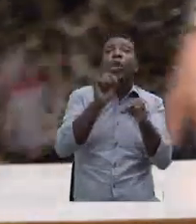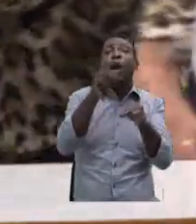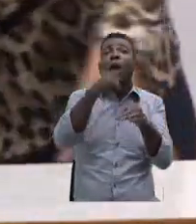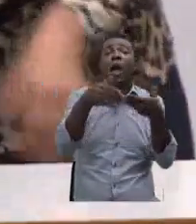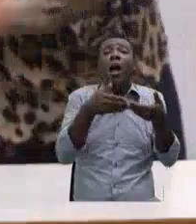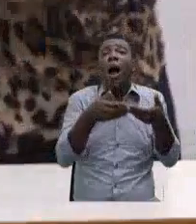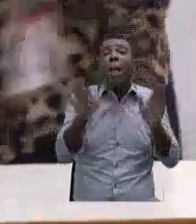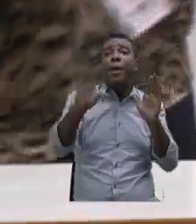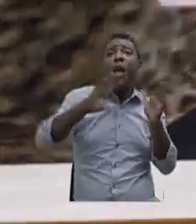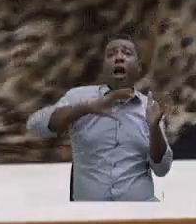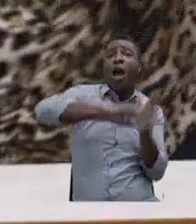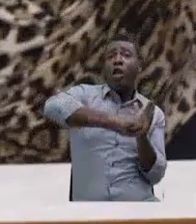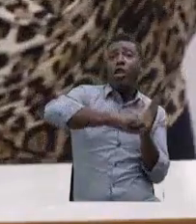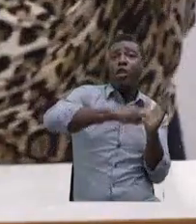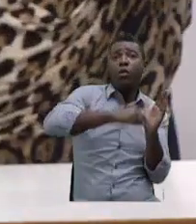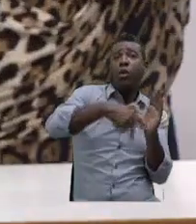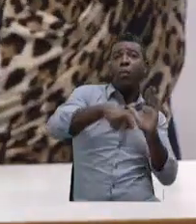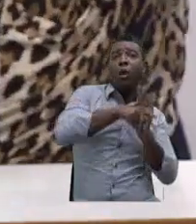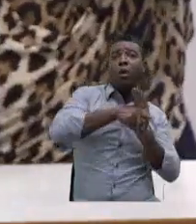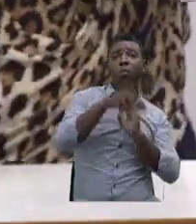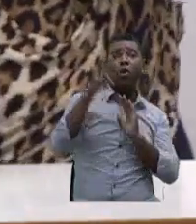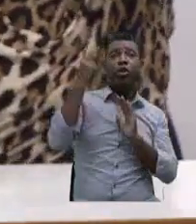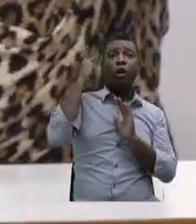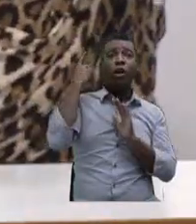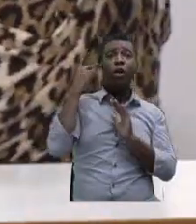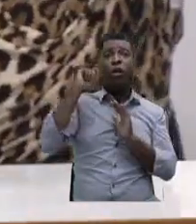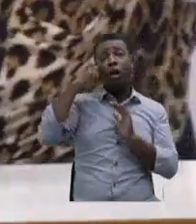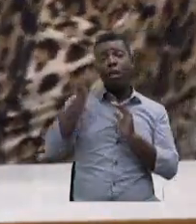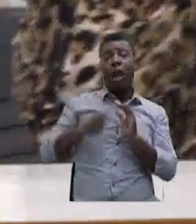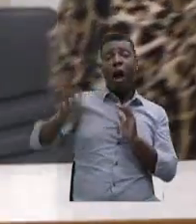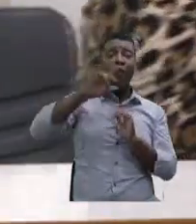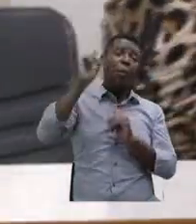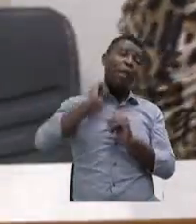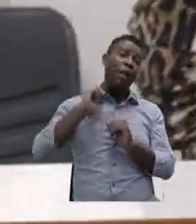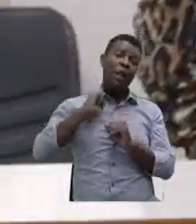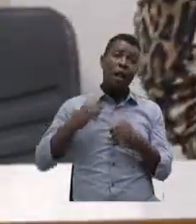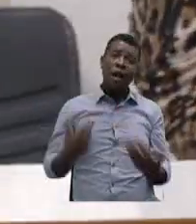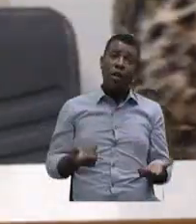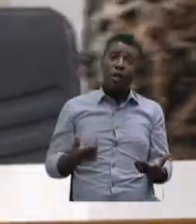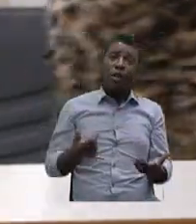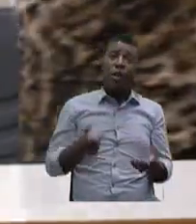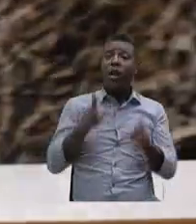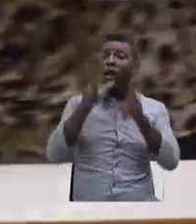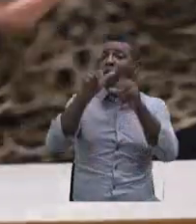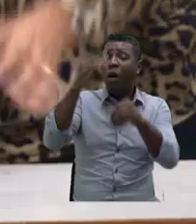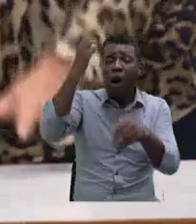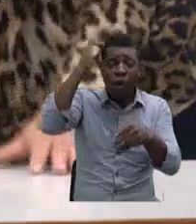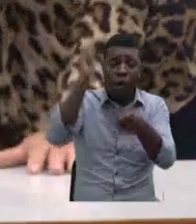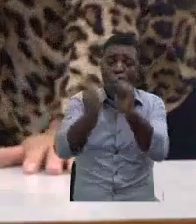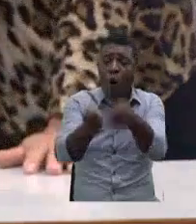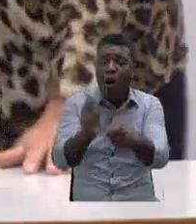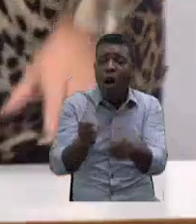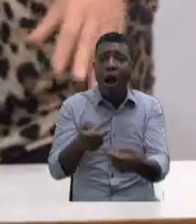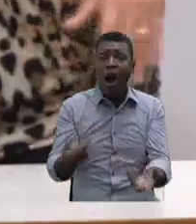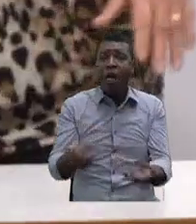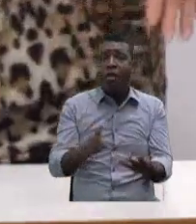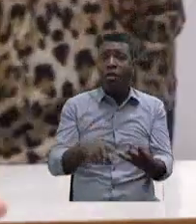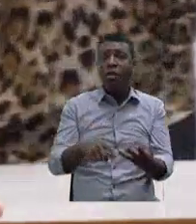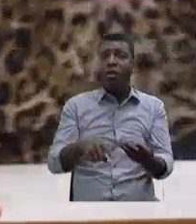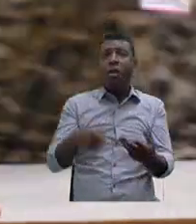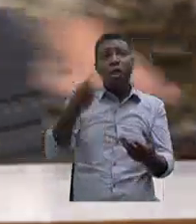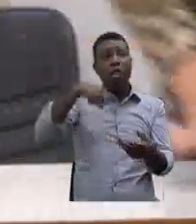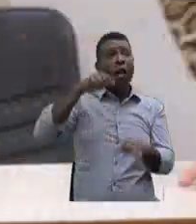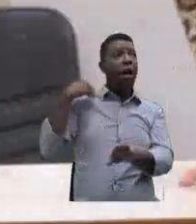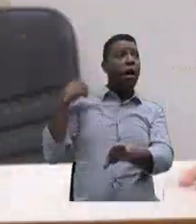um registro como patrimônio histórico da afromineridade. Assim como as congadas, assim como não tínhamos,